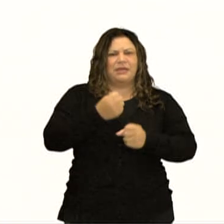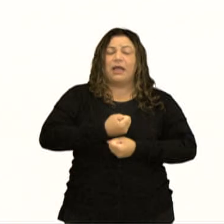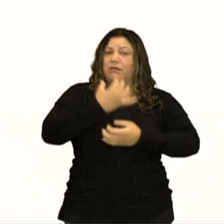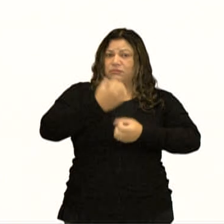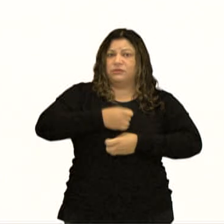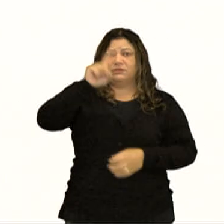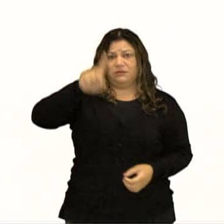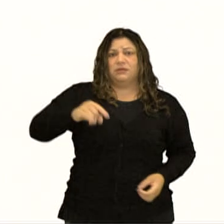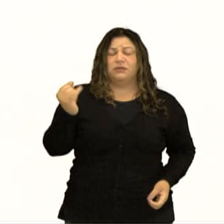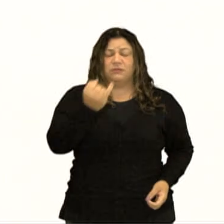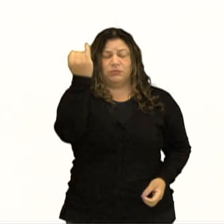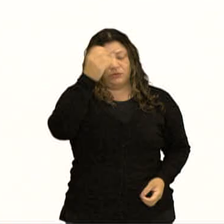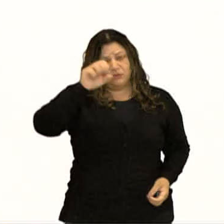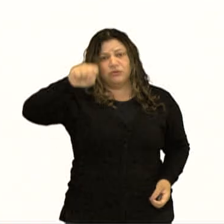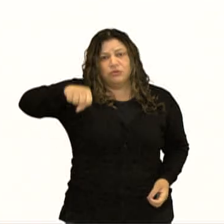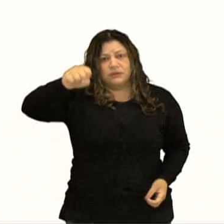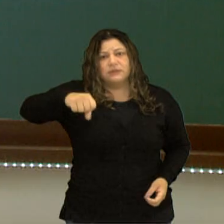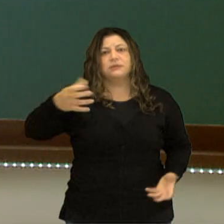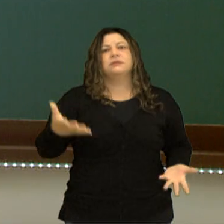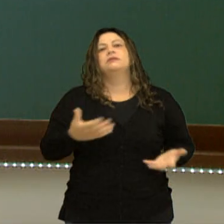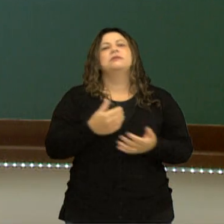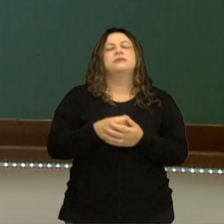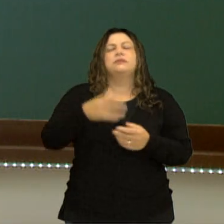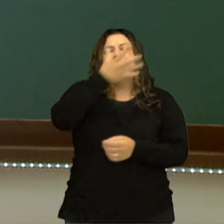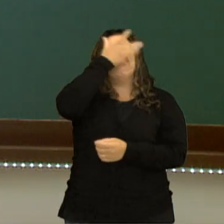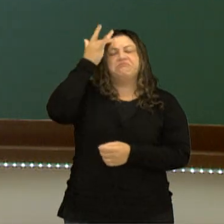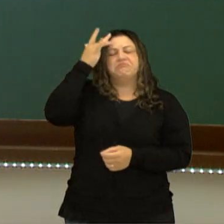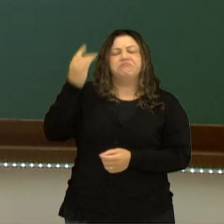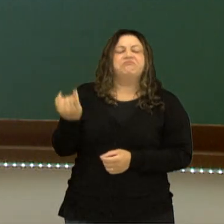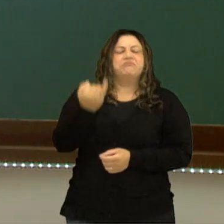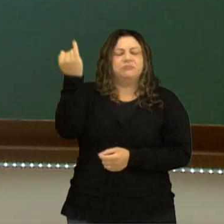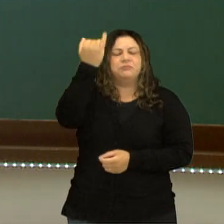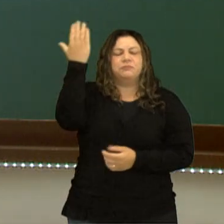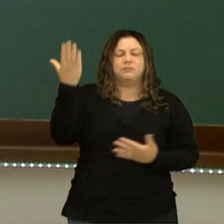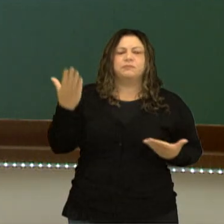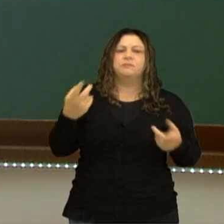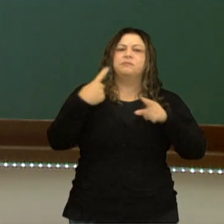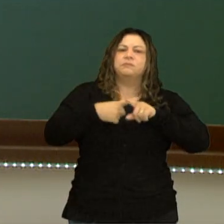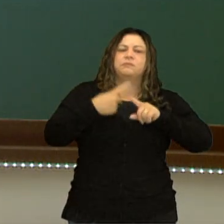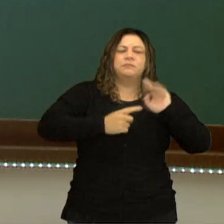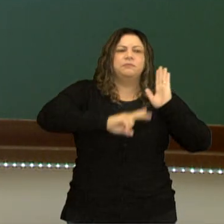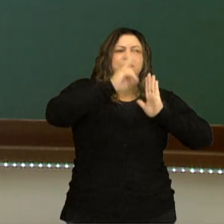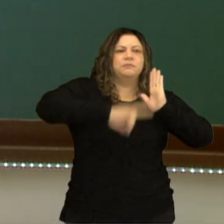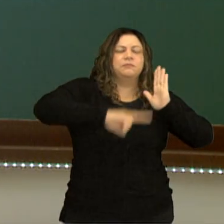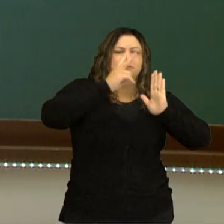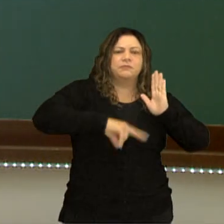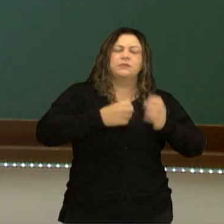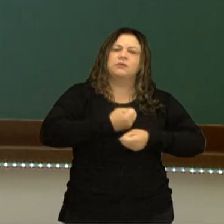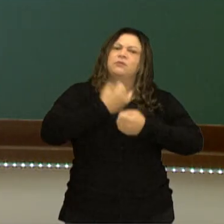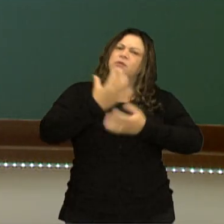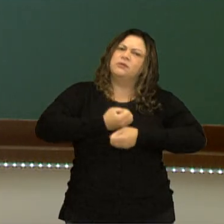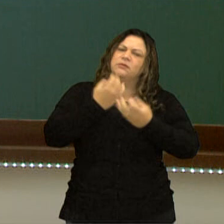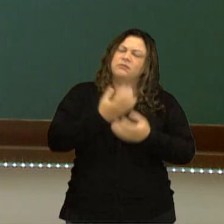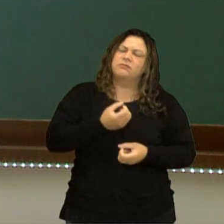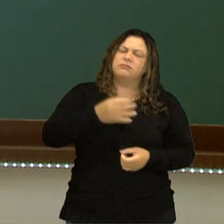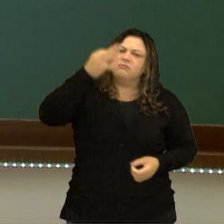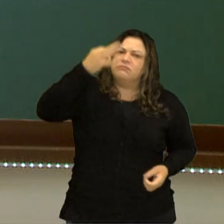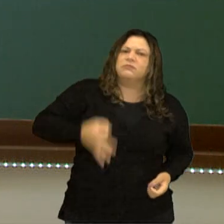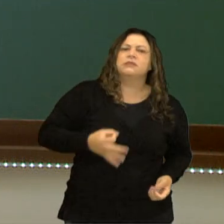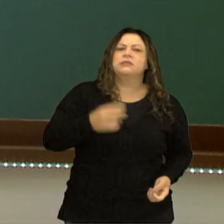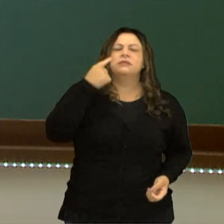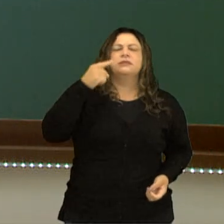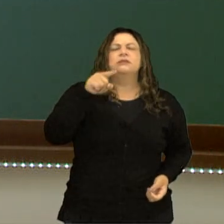importante? Sim, ela é muito importante para as pessoas, porque lendo uma poesia, com certeza você deve ter